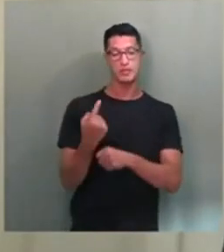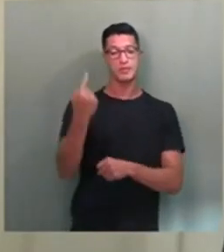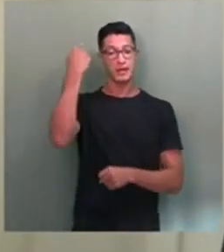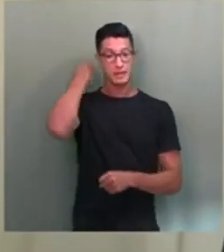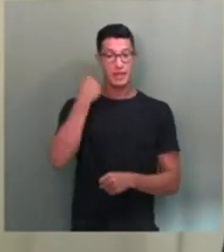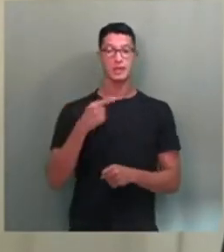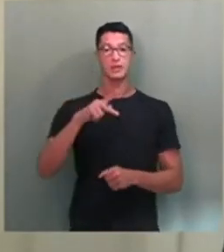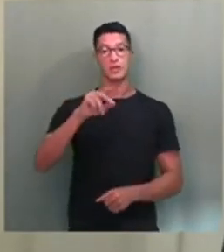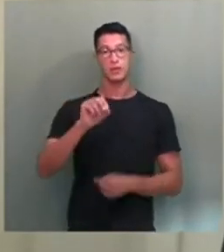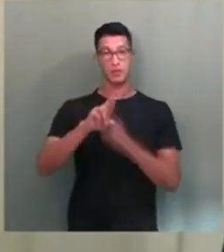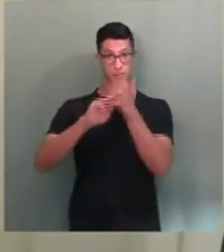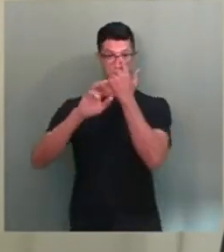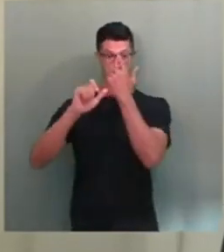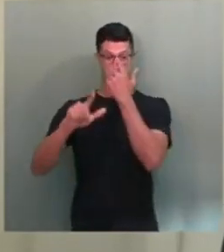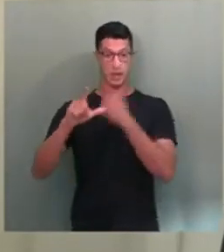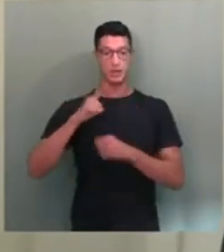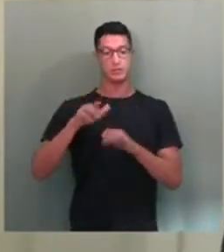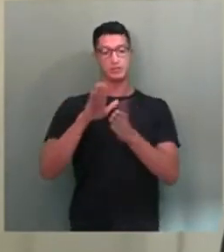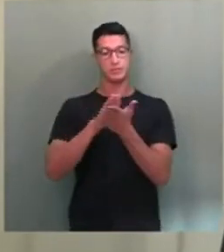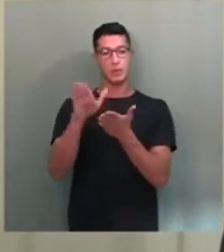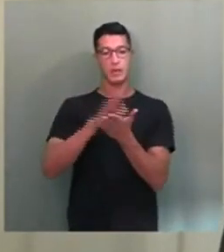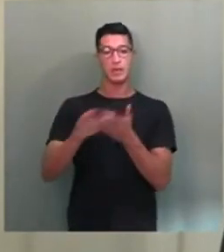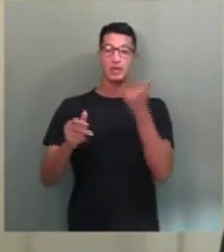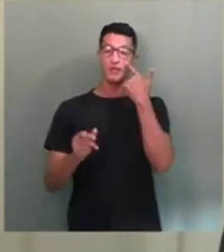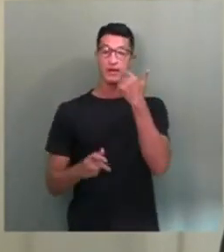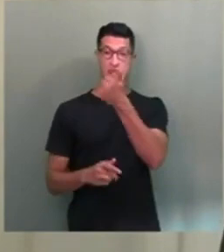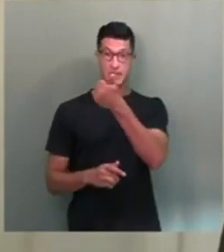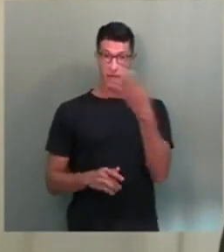o portal Senado Notícias publicou, vejam bem,